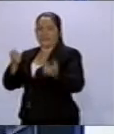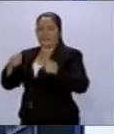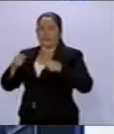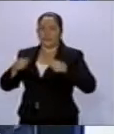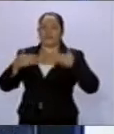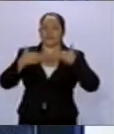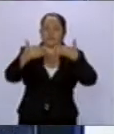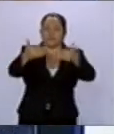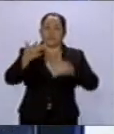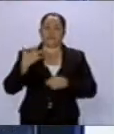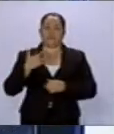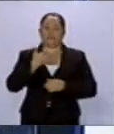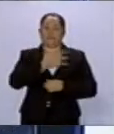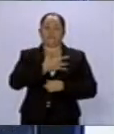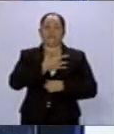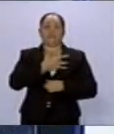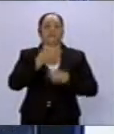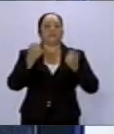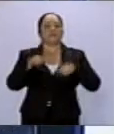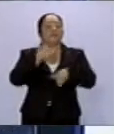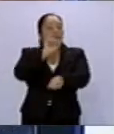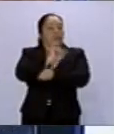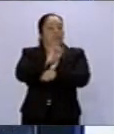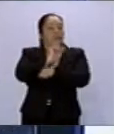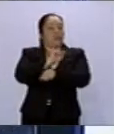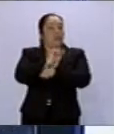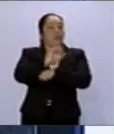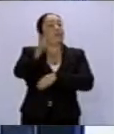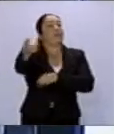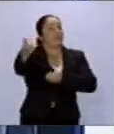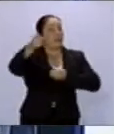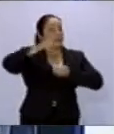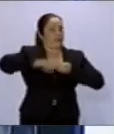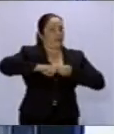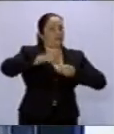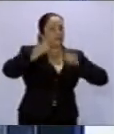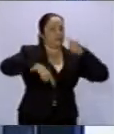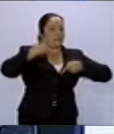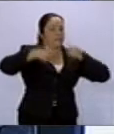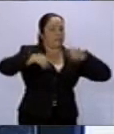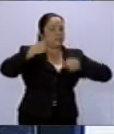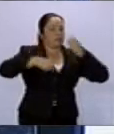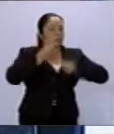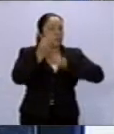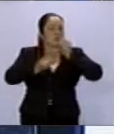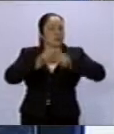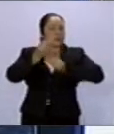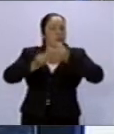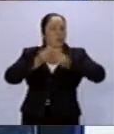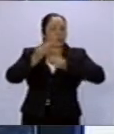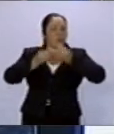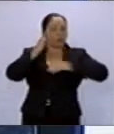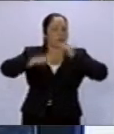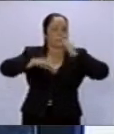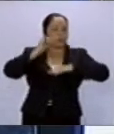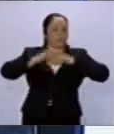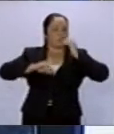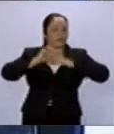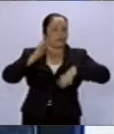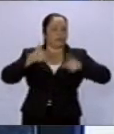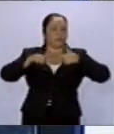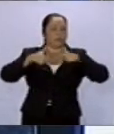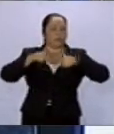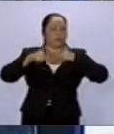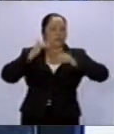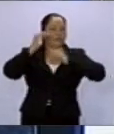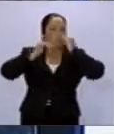pelo Ministério da Saúde nós estamos aguardando que as entidades médicas retornem para discutir conosco o estabelecimento das condições da carreira para um processo permanente de